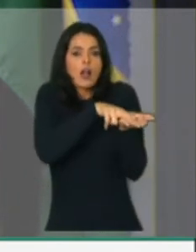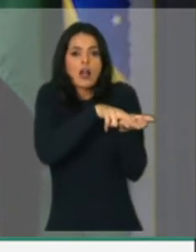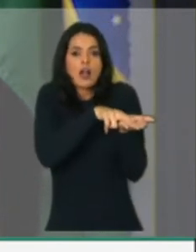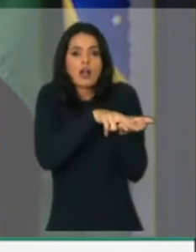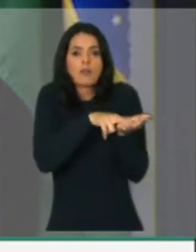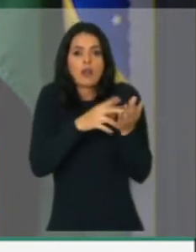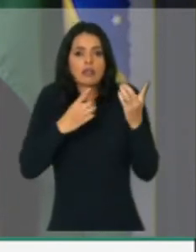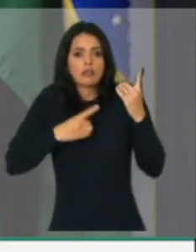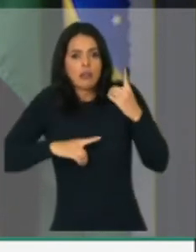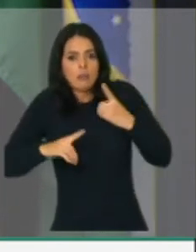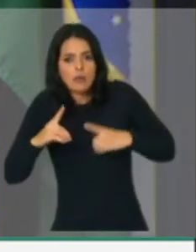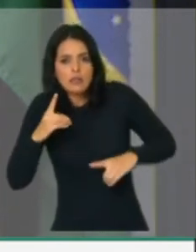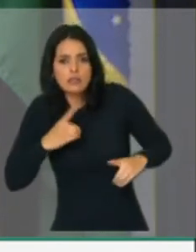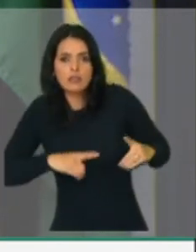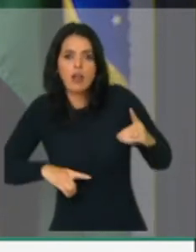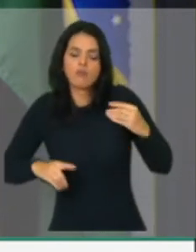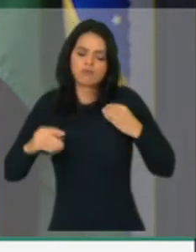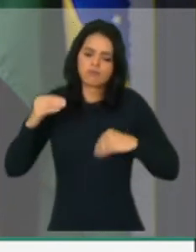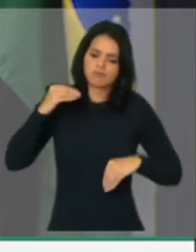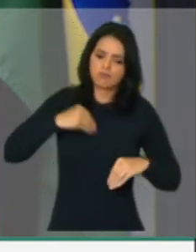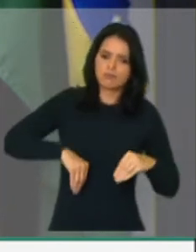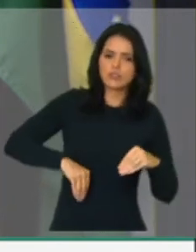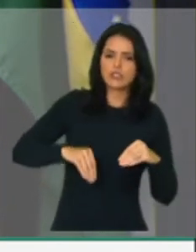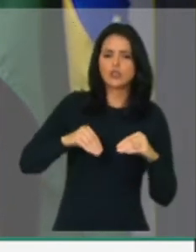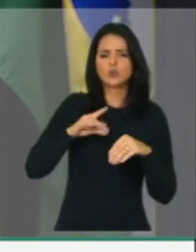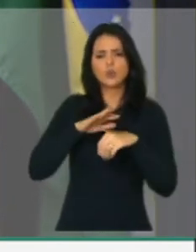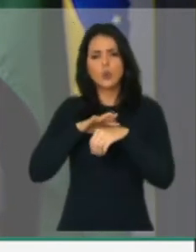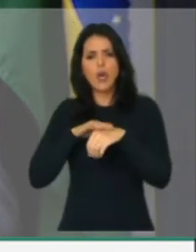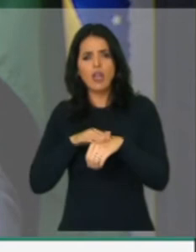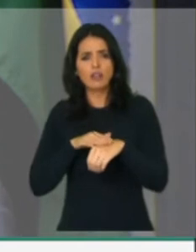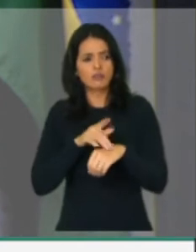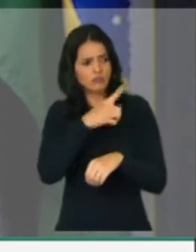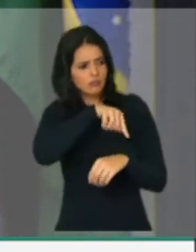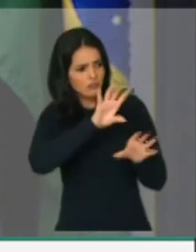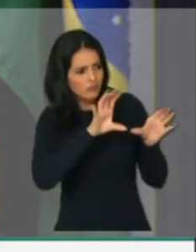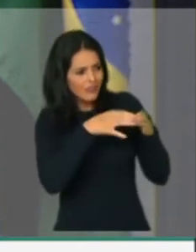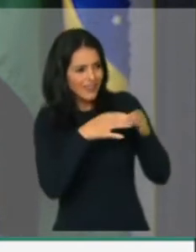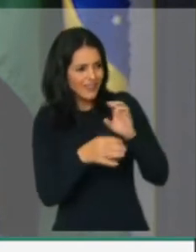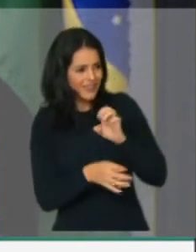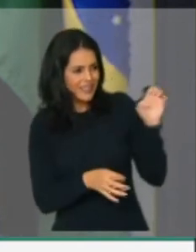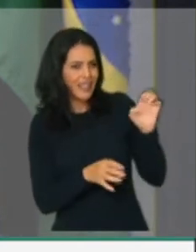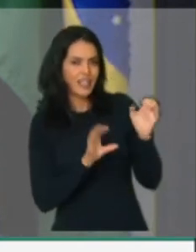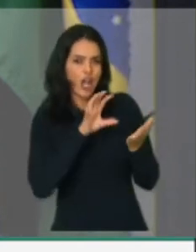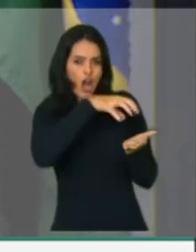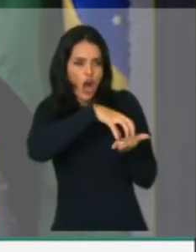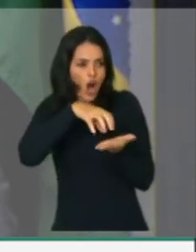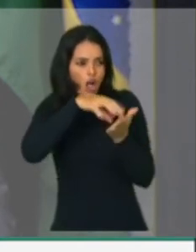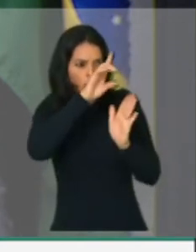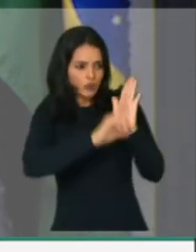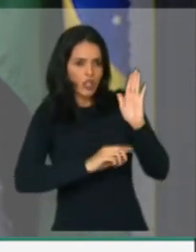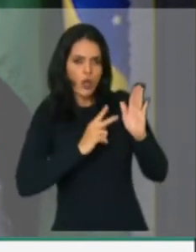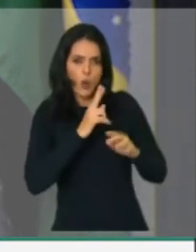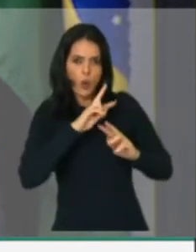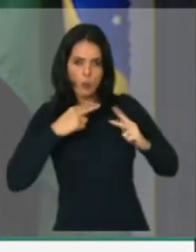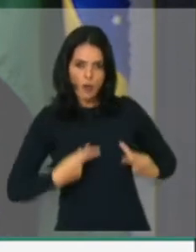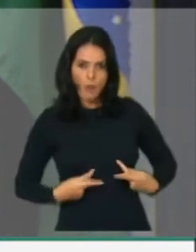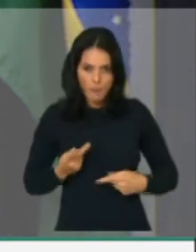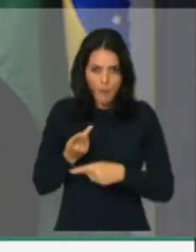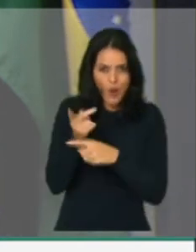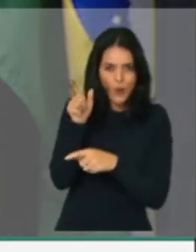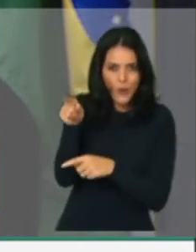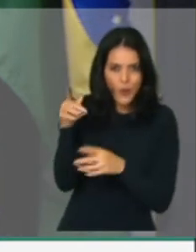interpreção e ninguém a procurou desses órgãos de direitos humanos agora que